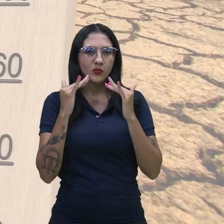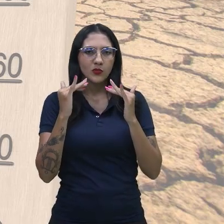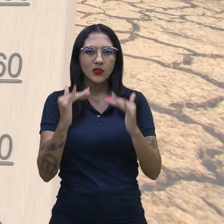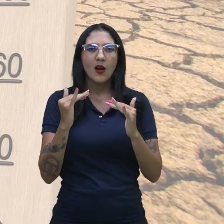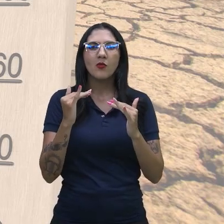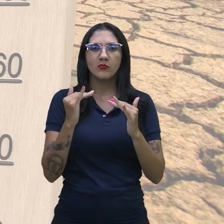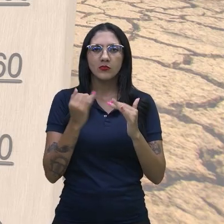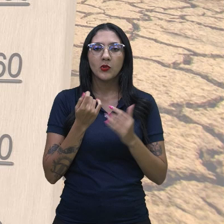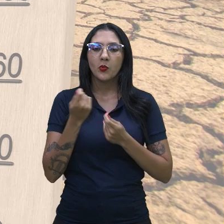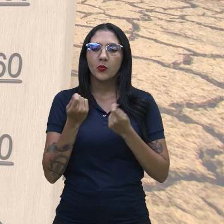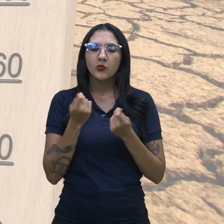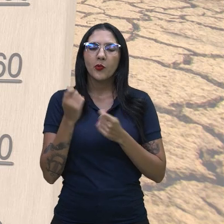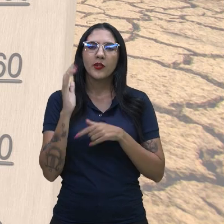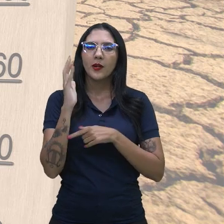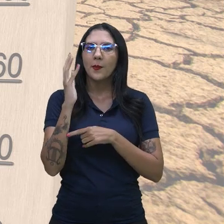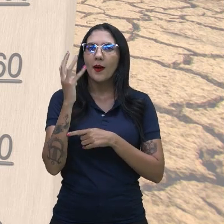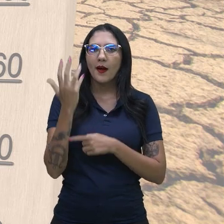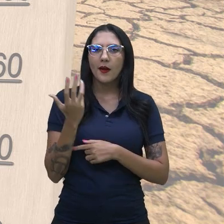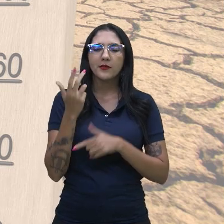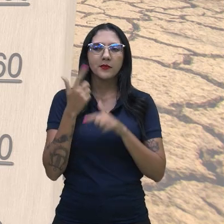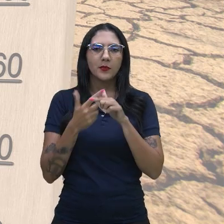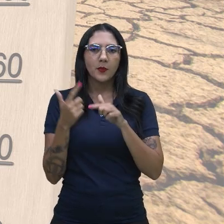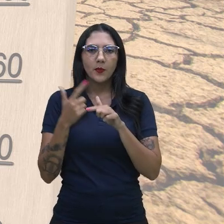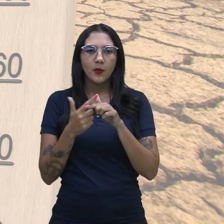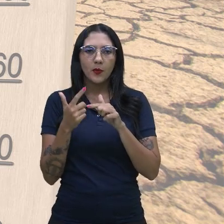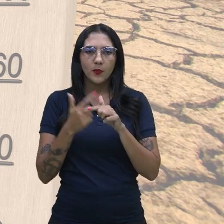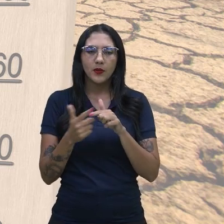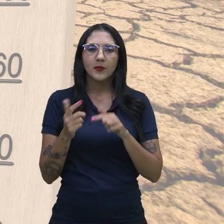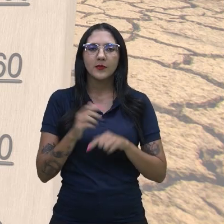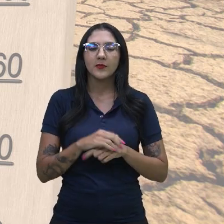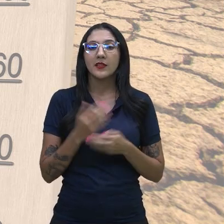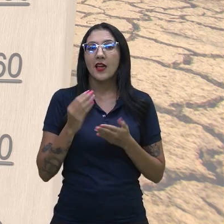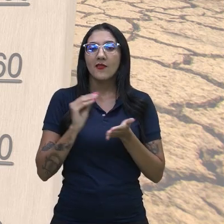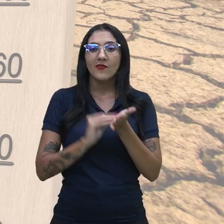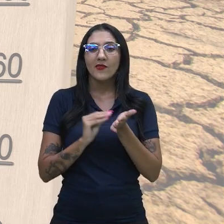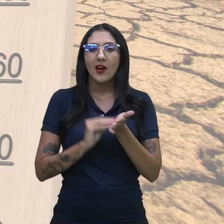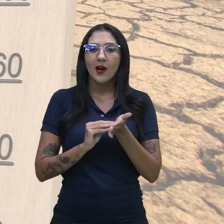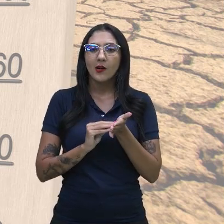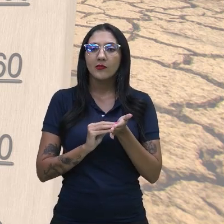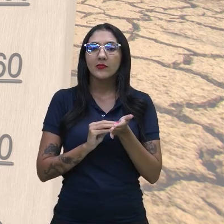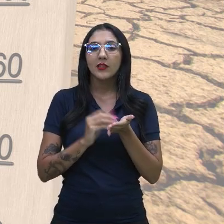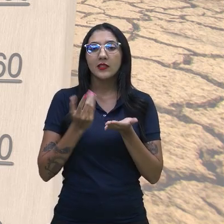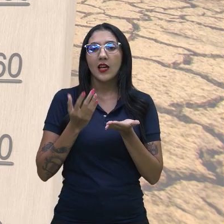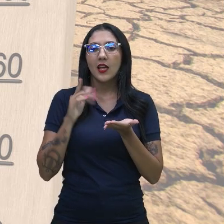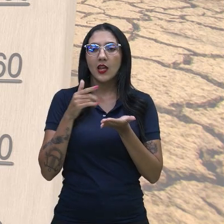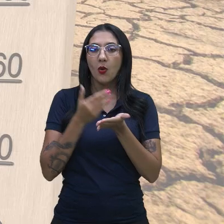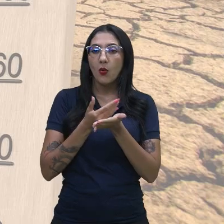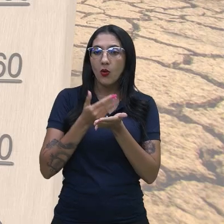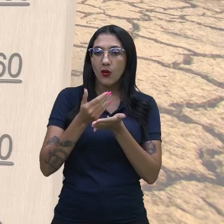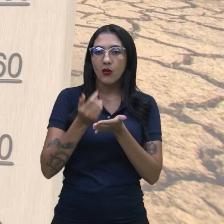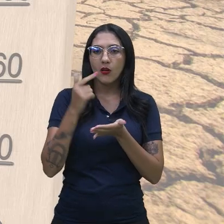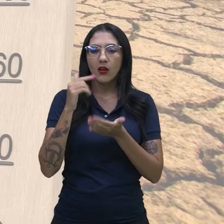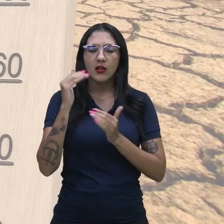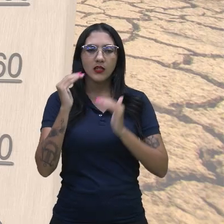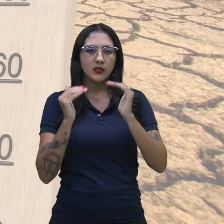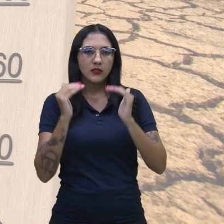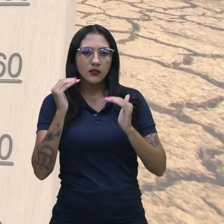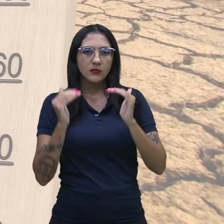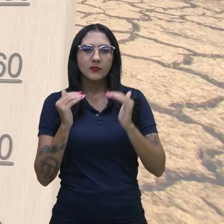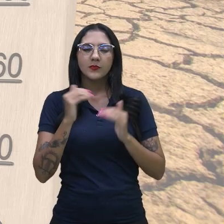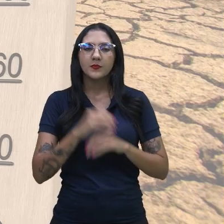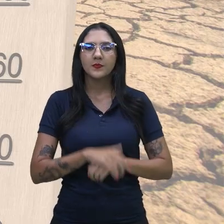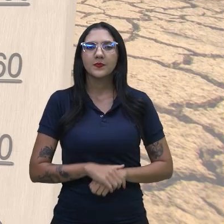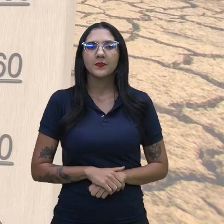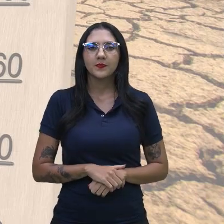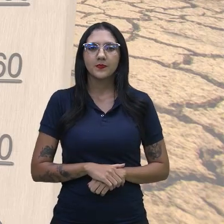ela nos fornece, né, mas que está entrando em desequilíbrio, justamente por conta dessas alterações climáticas que vem acontecendo. Nós